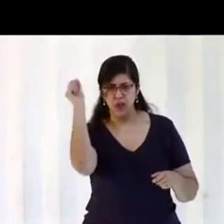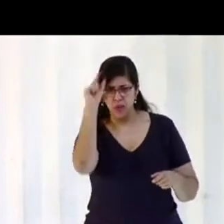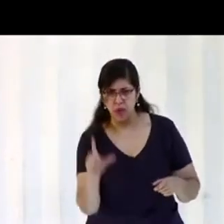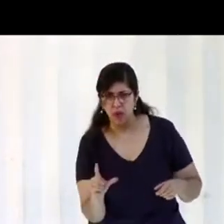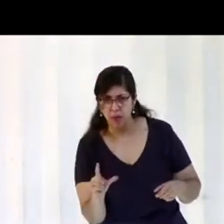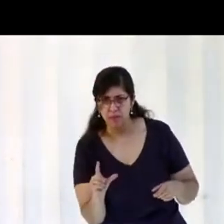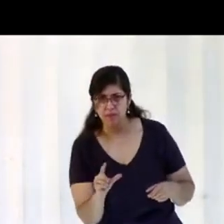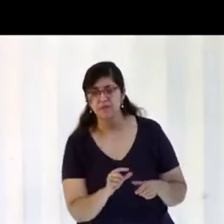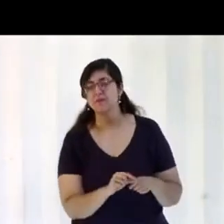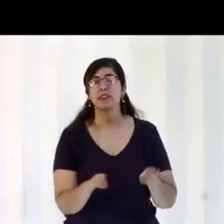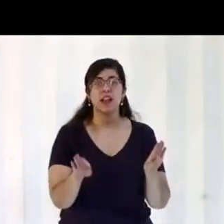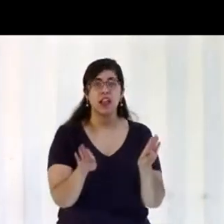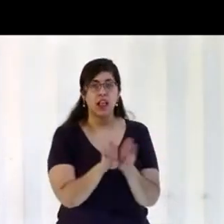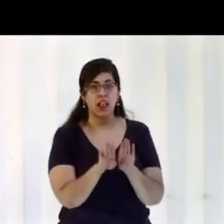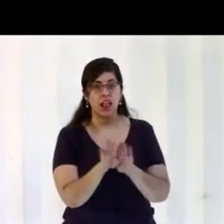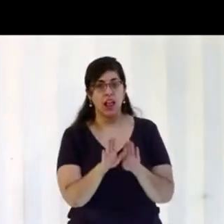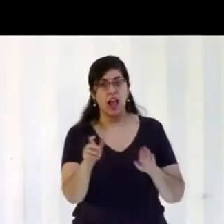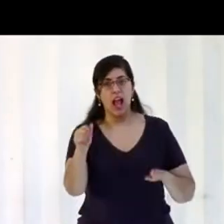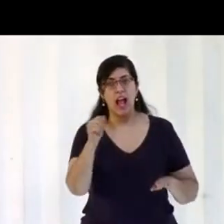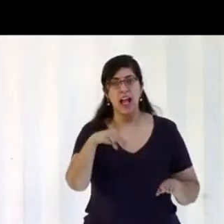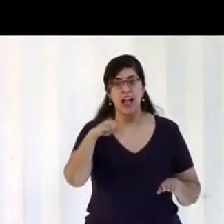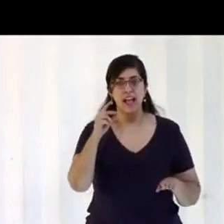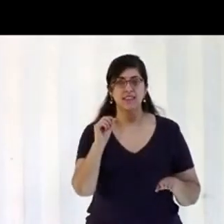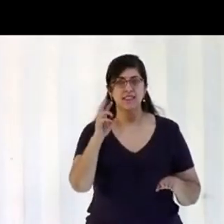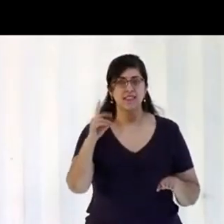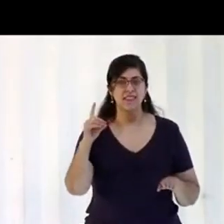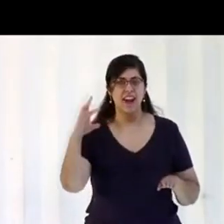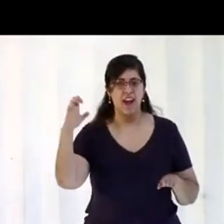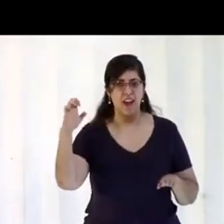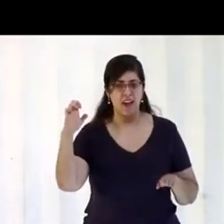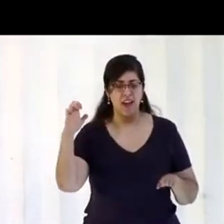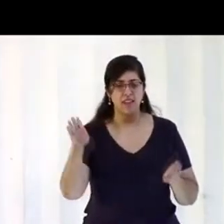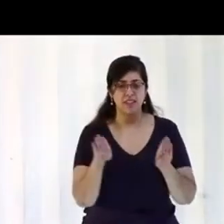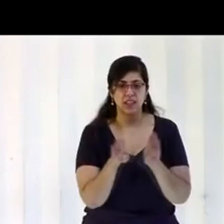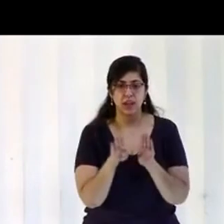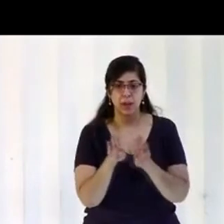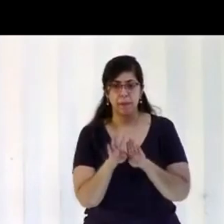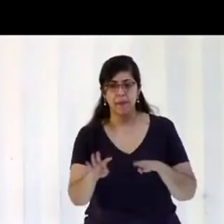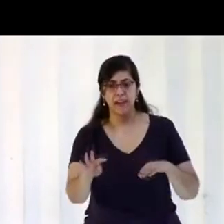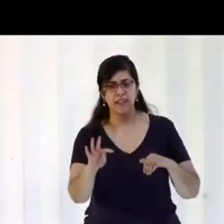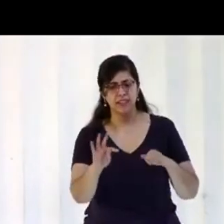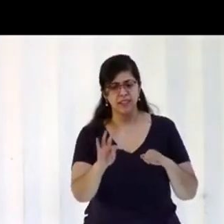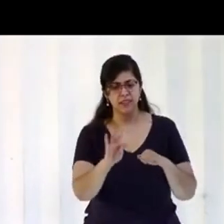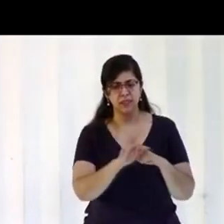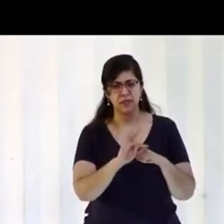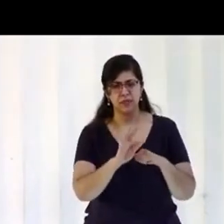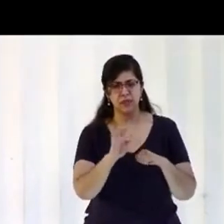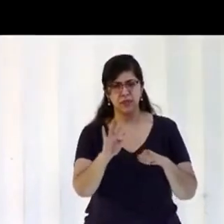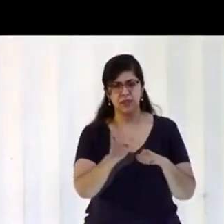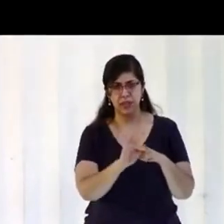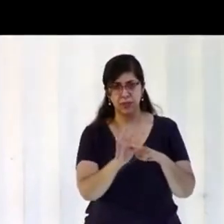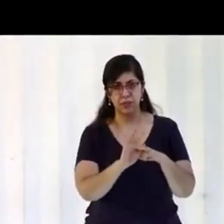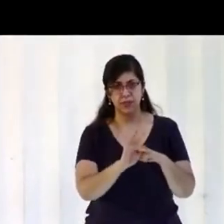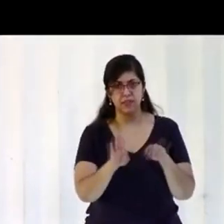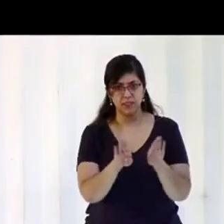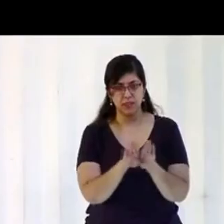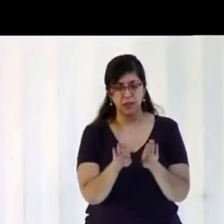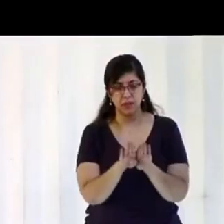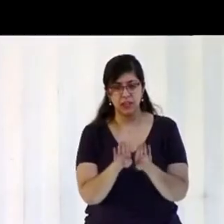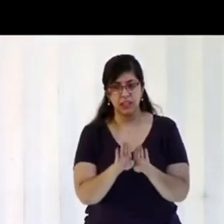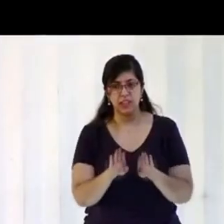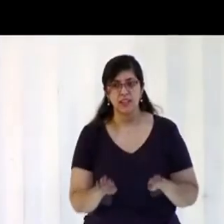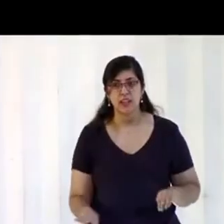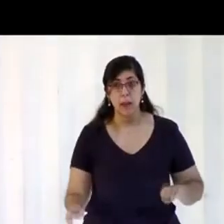Filipe, Bartolomeu, Mateus, Tomé, Tiago, filho de Alfeu, Tadeu, Simão, o Zelote,